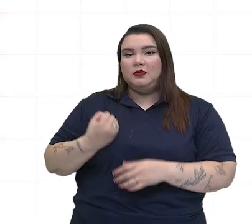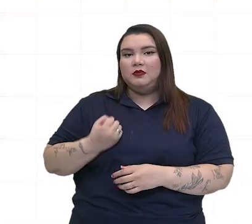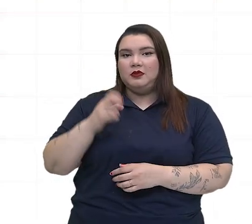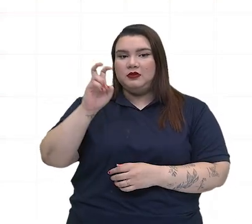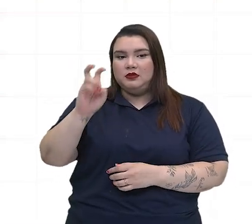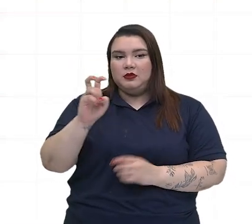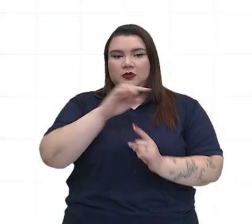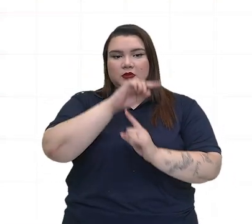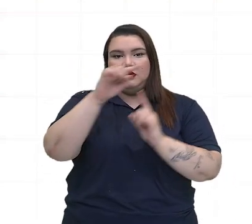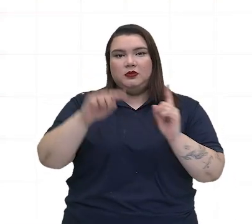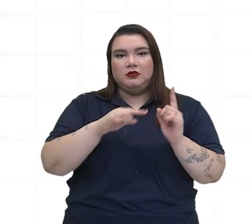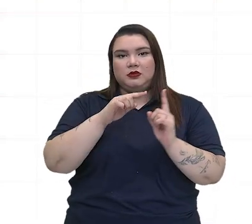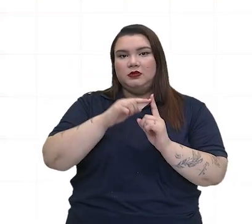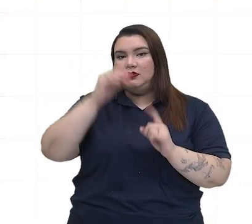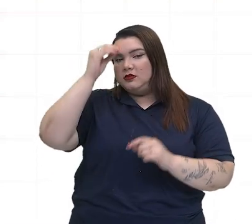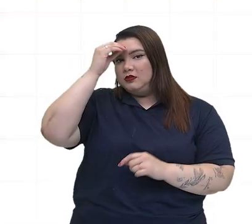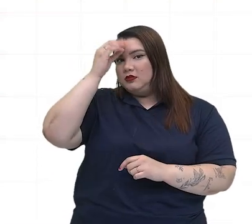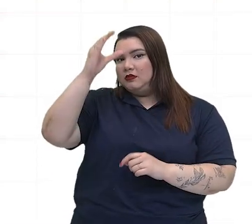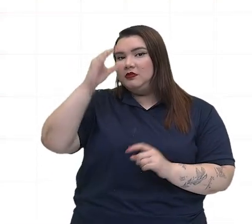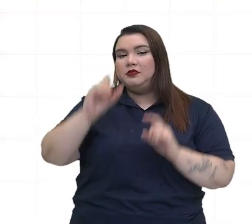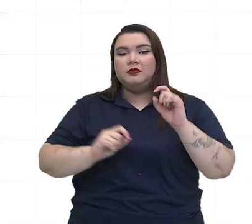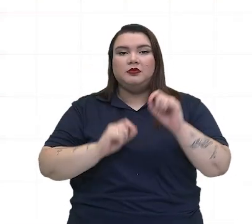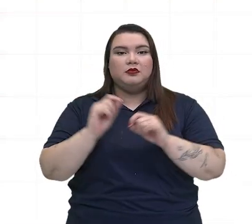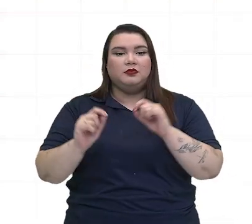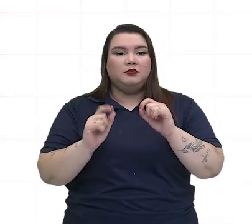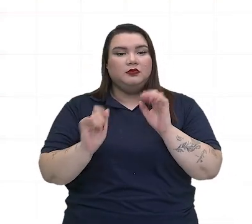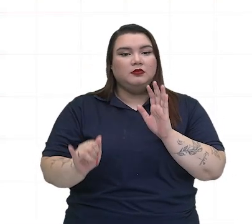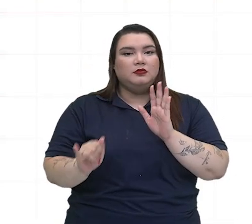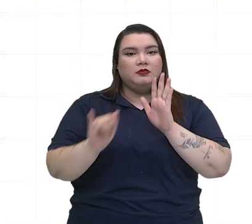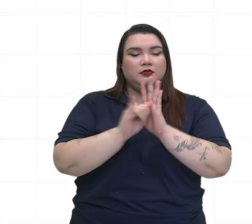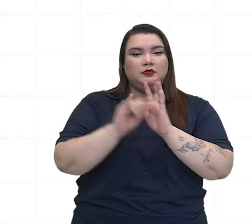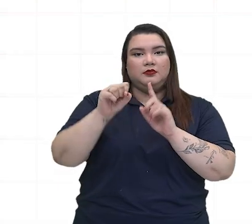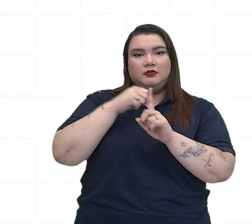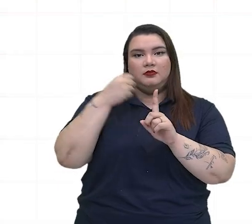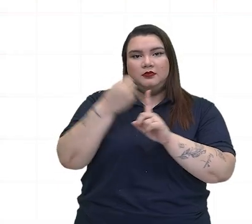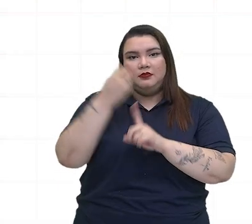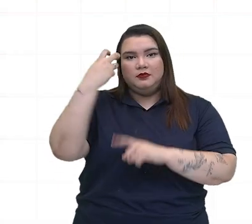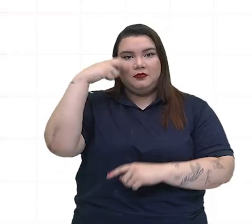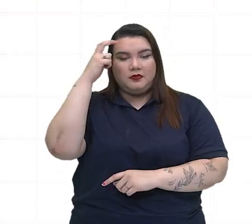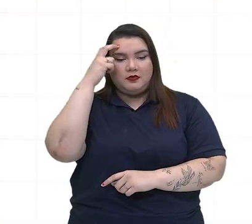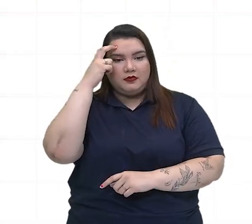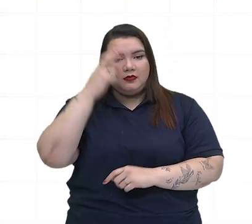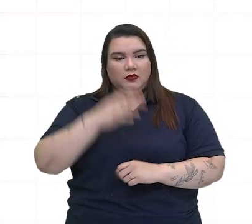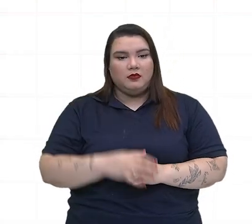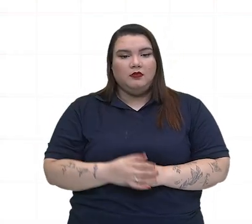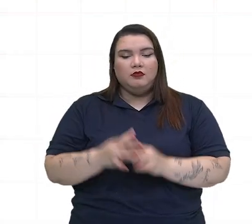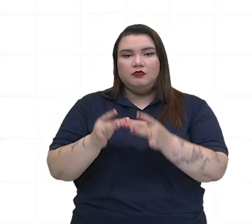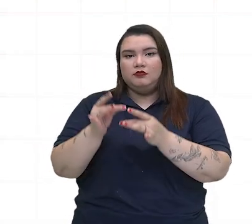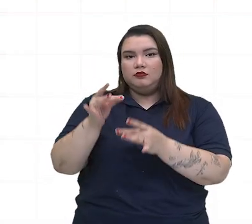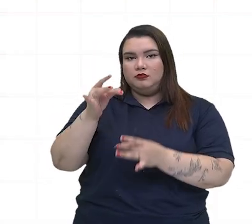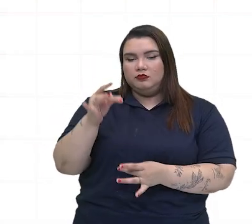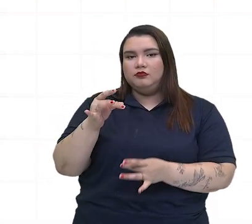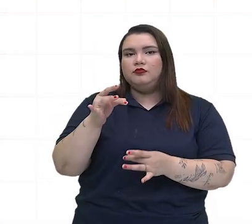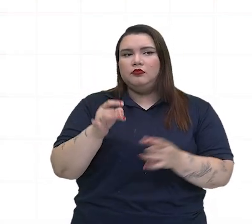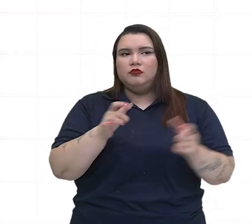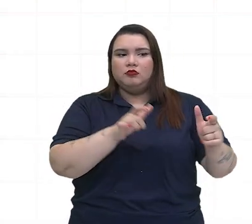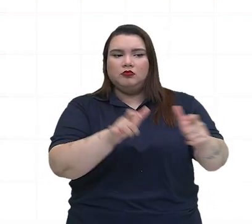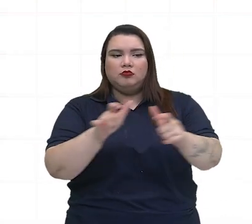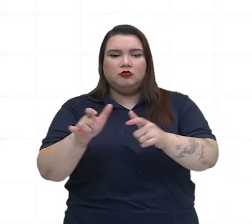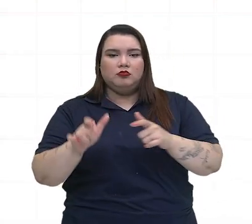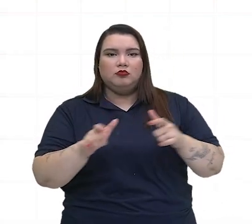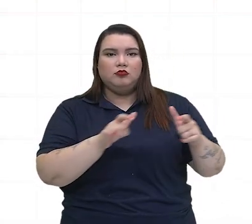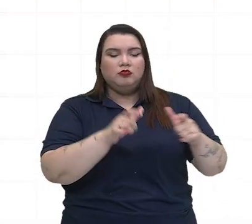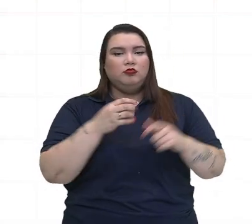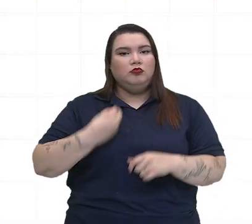aula de número 5 e o objeto de conhecimento é identidade sociocultural. No detalhamento,